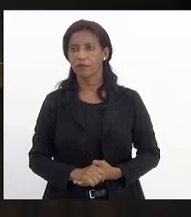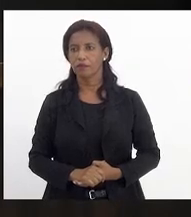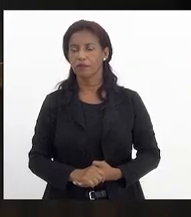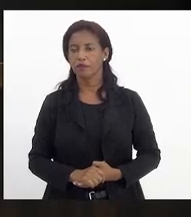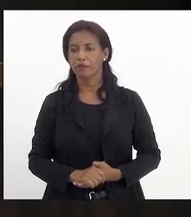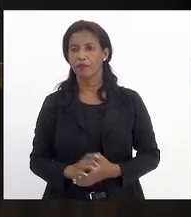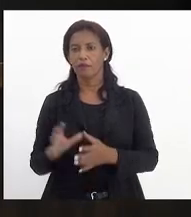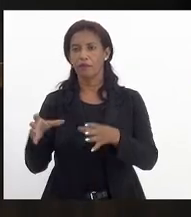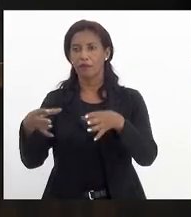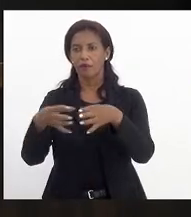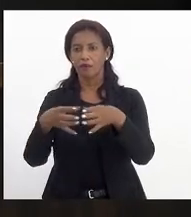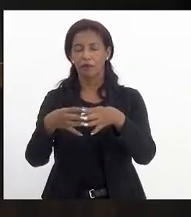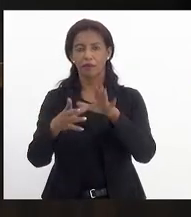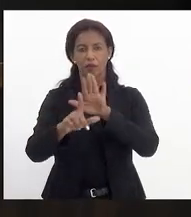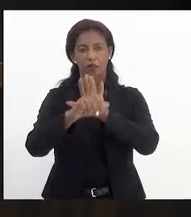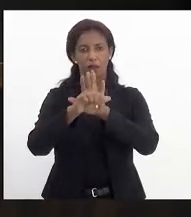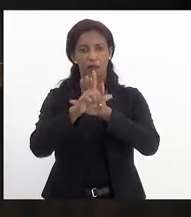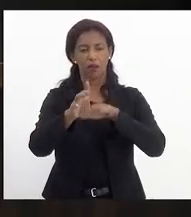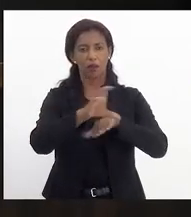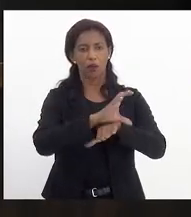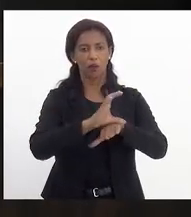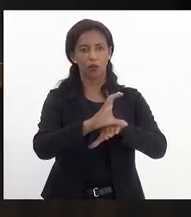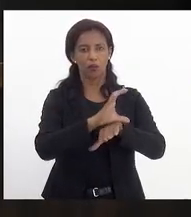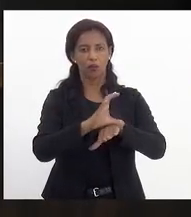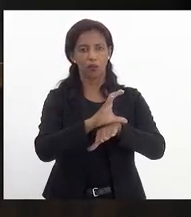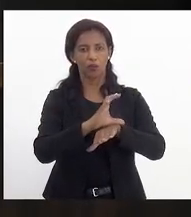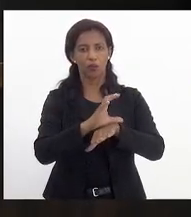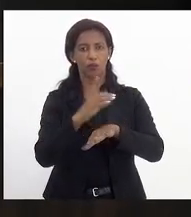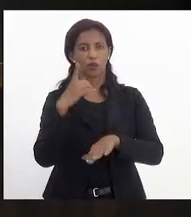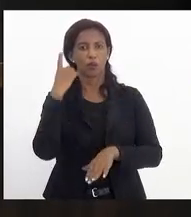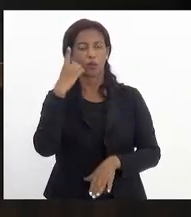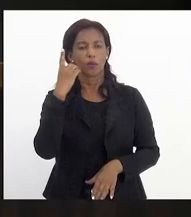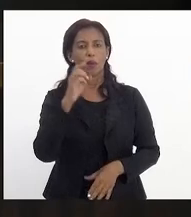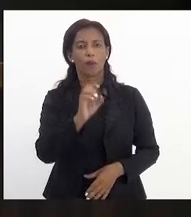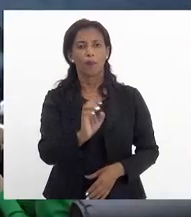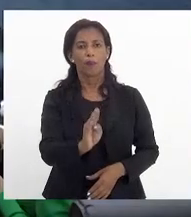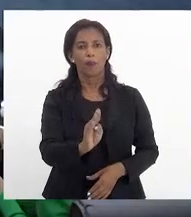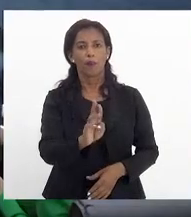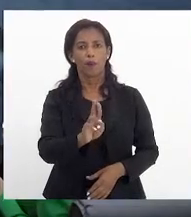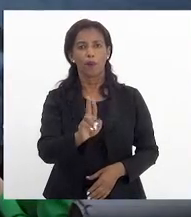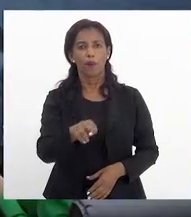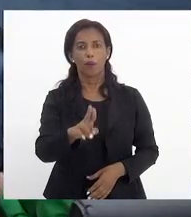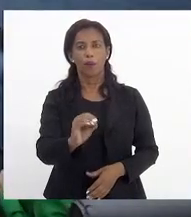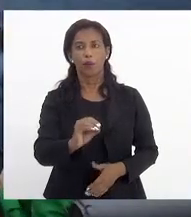Pela Comissão de Legislação Constitucional Complementar, deputado Bruno Dallari.